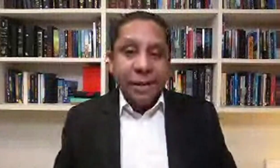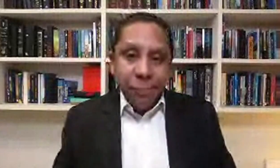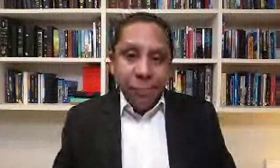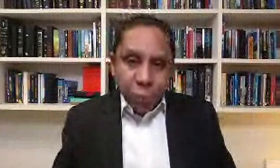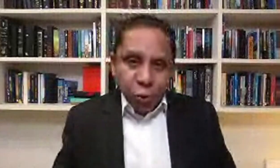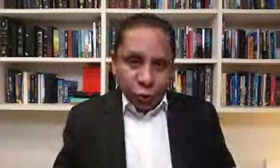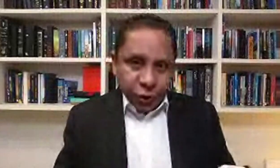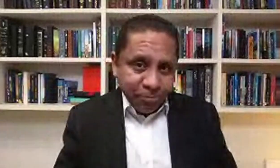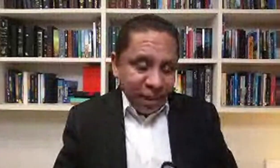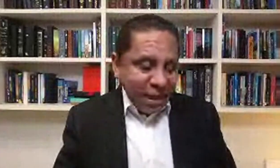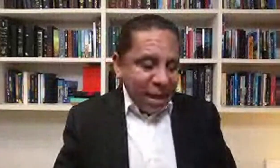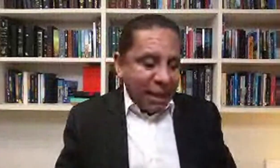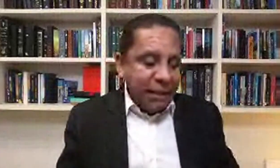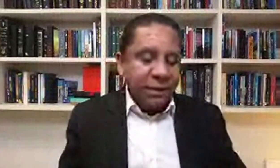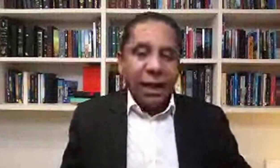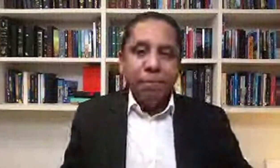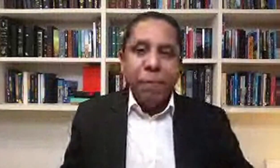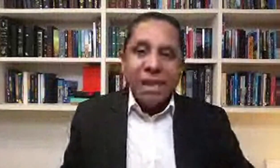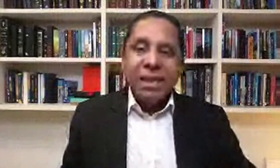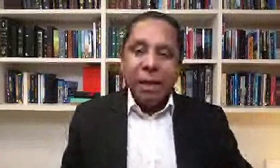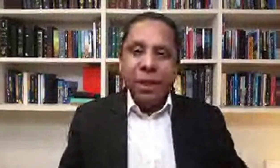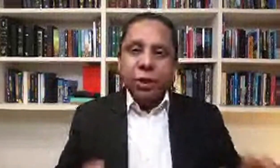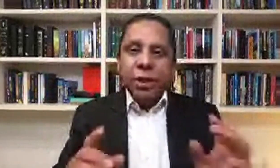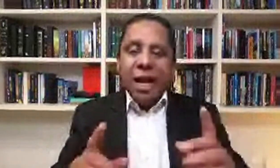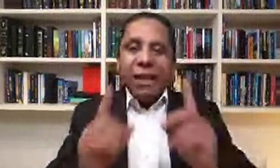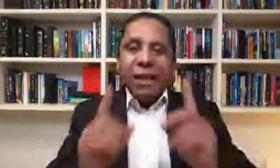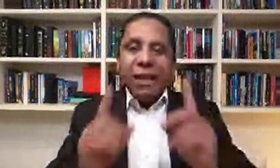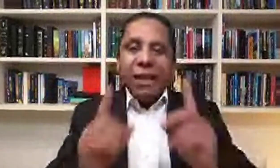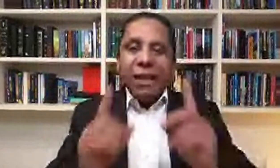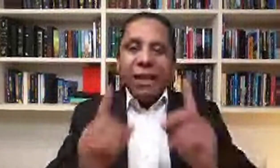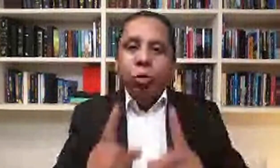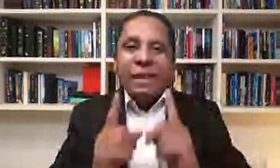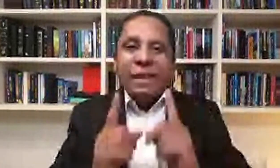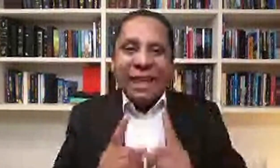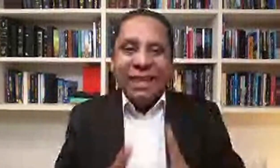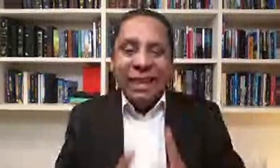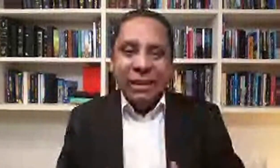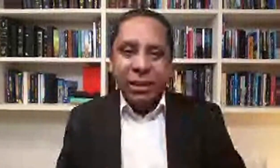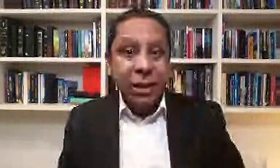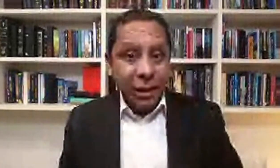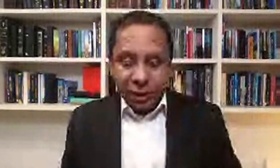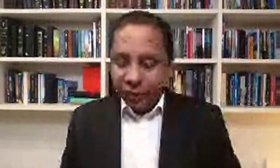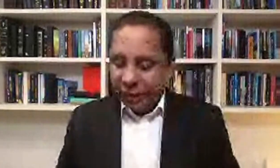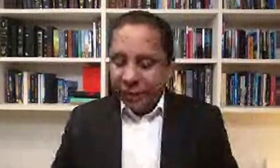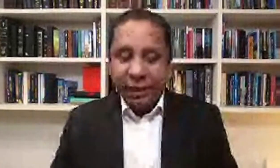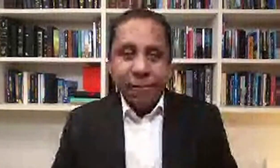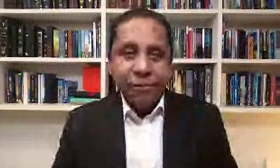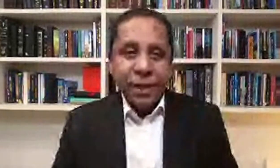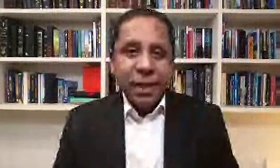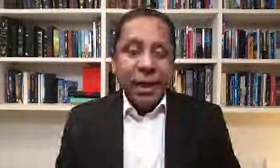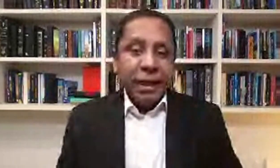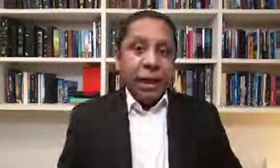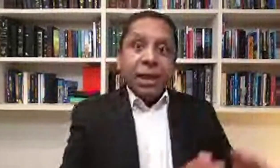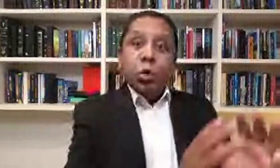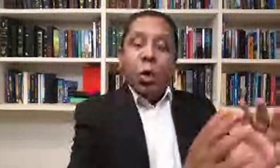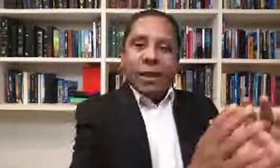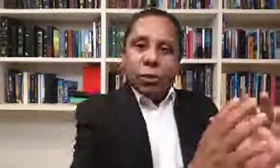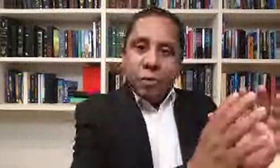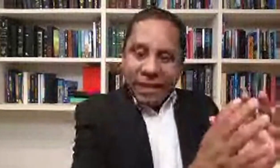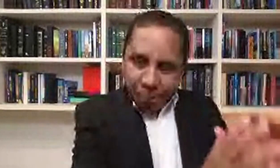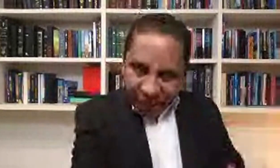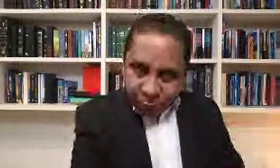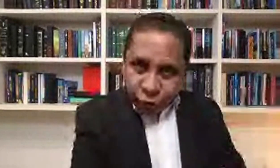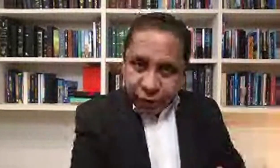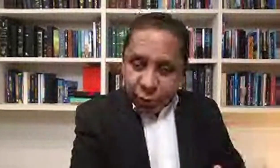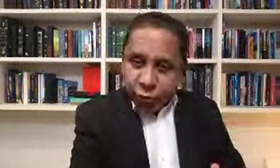têm o testemunho de Jesus. Aqui está, basicamente, as duas características da igreja verdadeira. É aquela que guarda